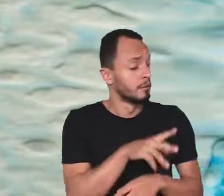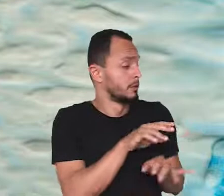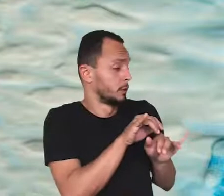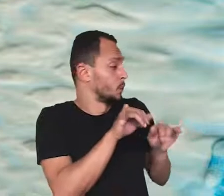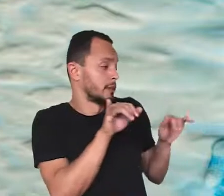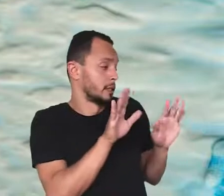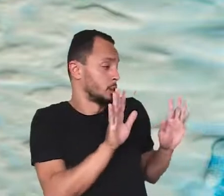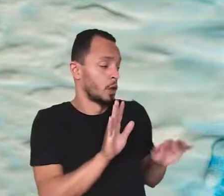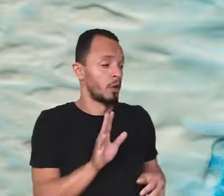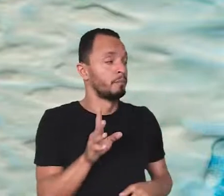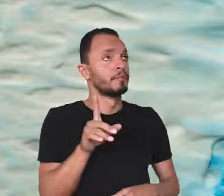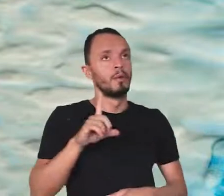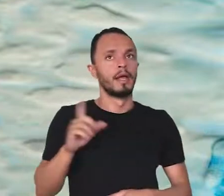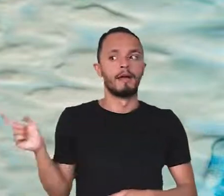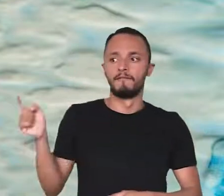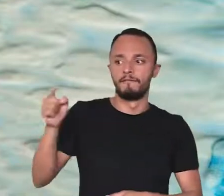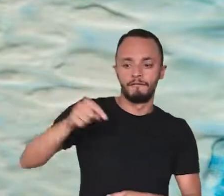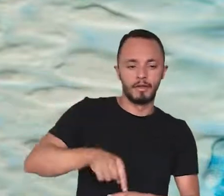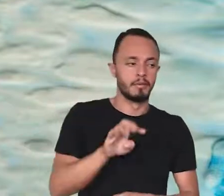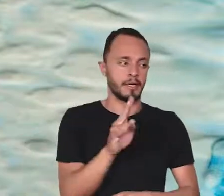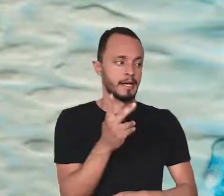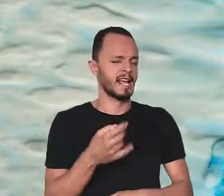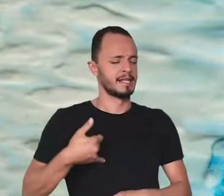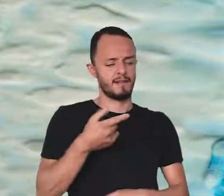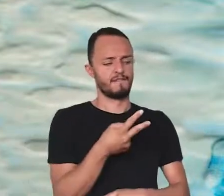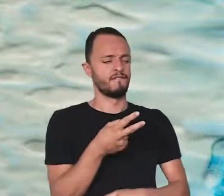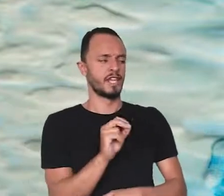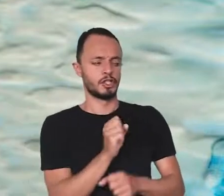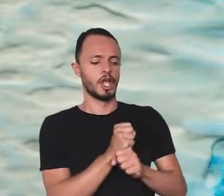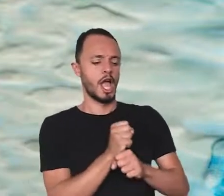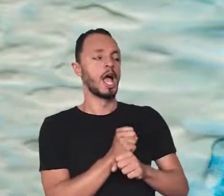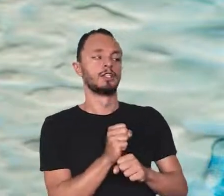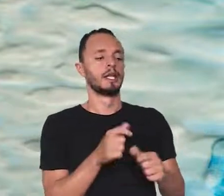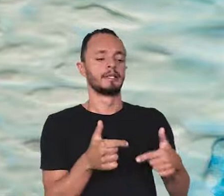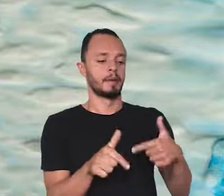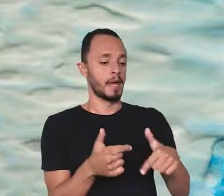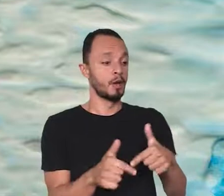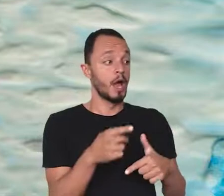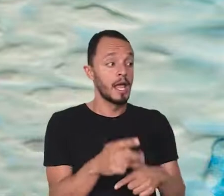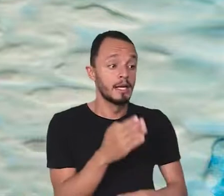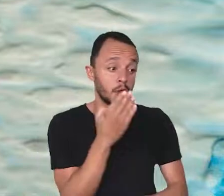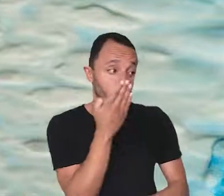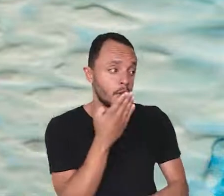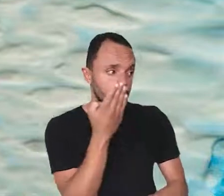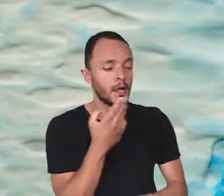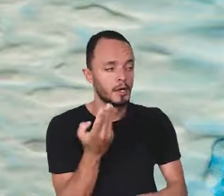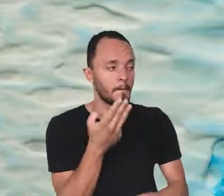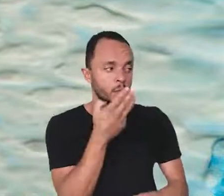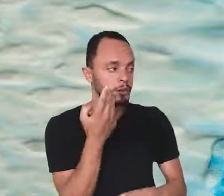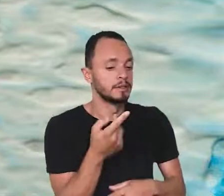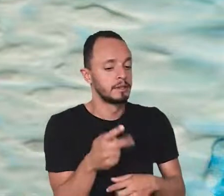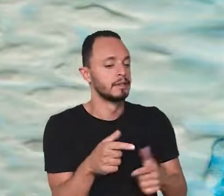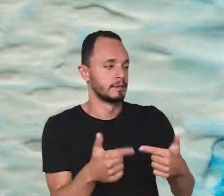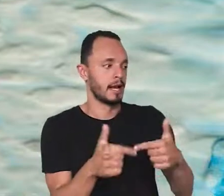ela veio, não sei como, parar em BH com uns 20 anos e começou a trabalhar nos hotéis aqui perto. Alguns que existem até hoje, que as manas tudo trabalham